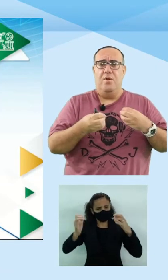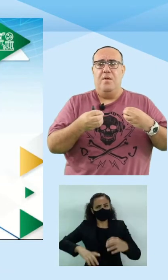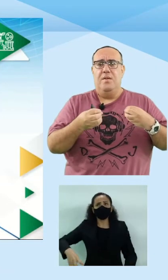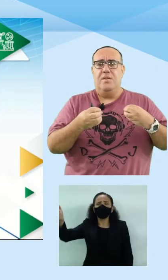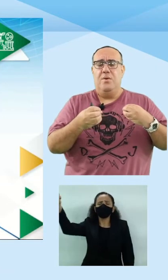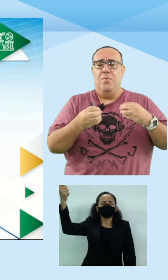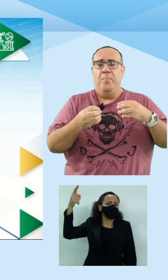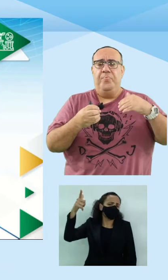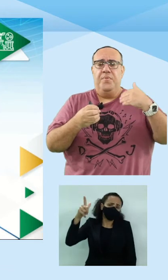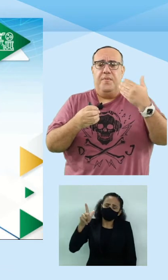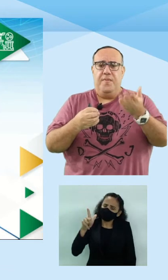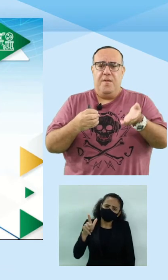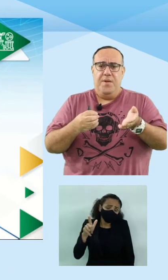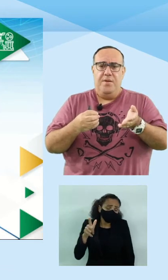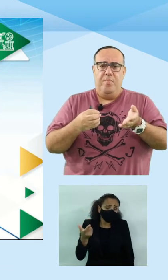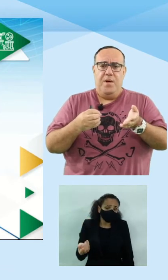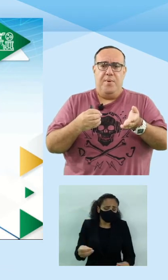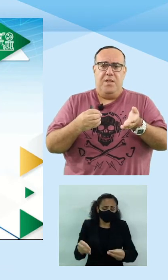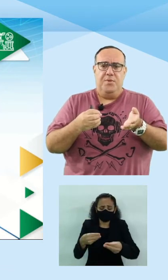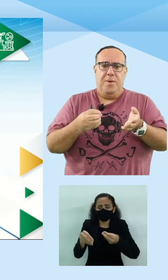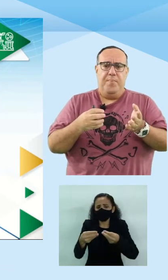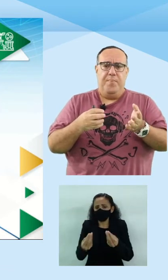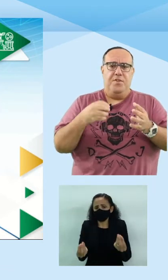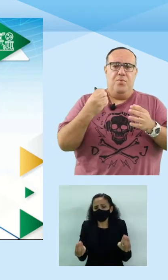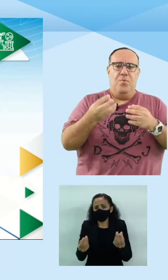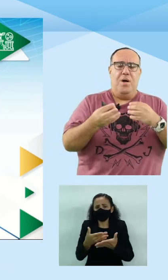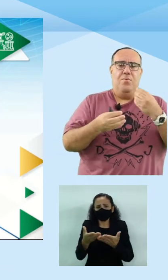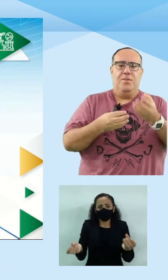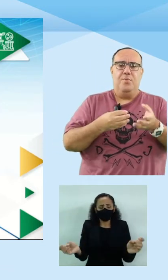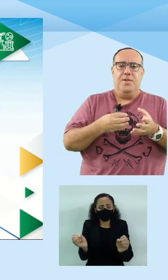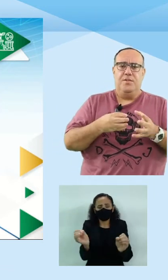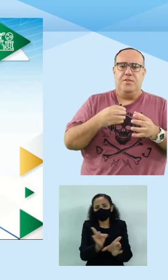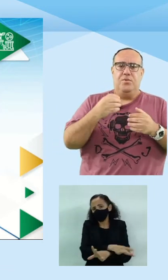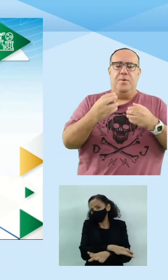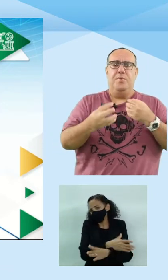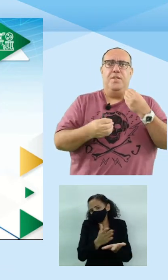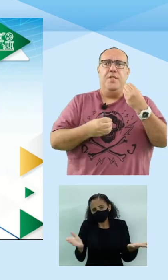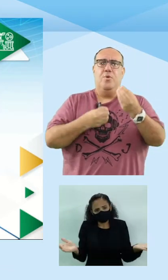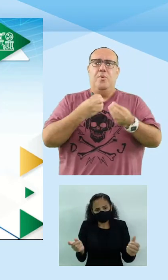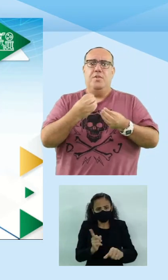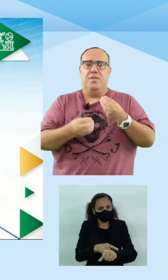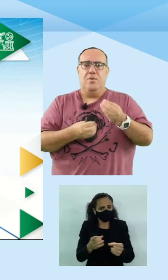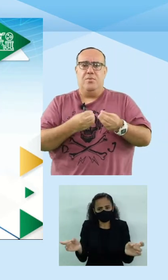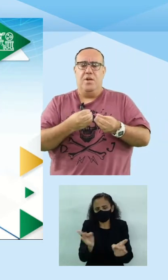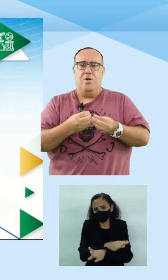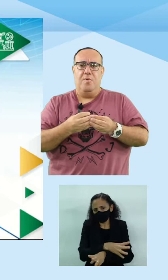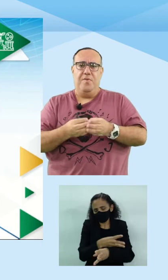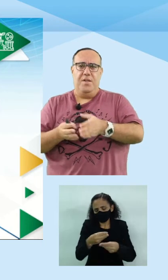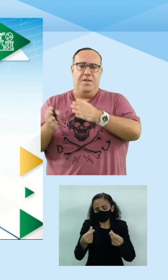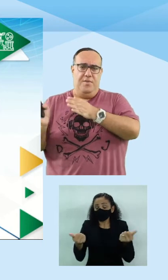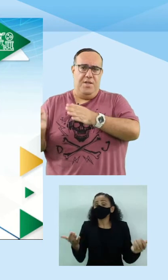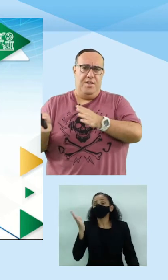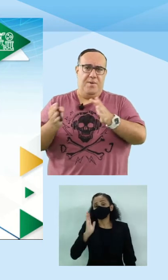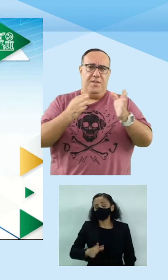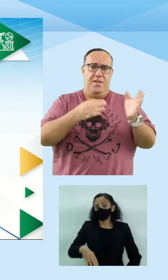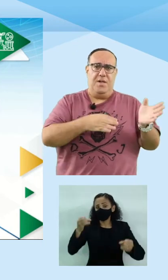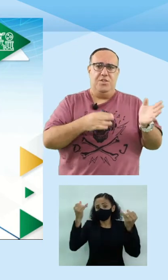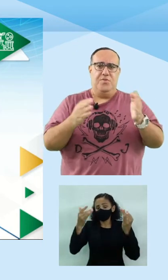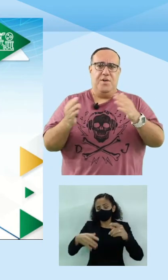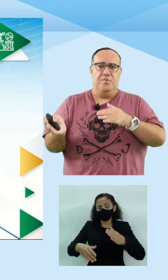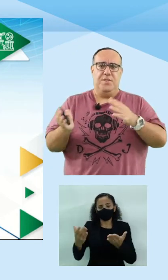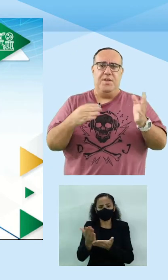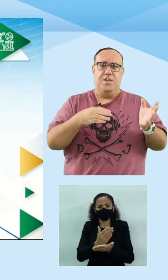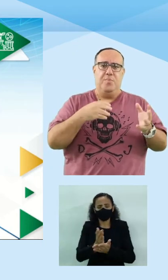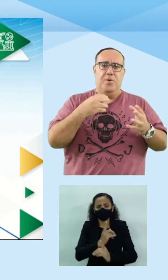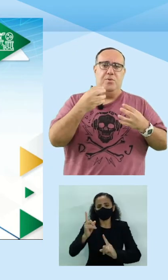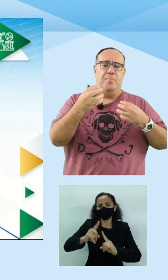sol, então, também a embalagem de papel é de 1 a 4 meses o seu tempo de decomposição. É como eu falei, N materiais,